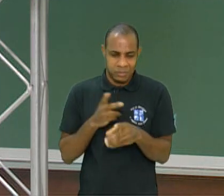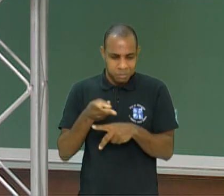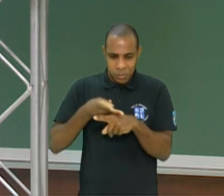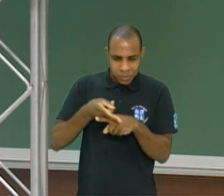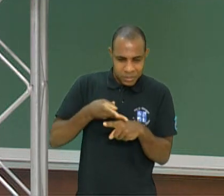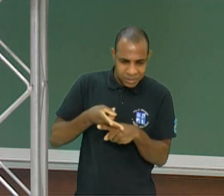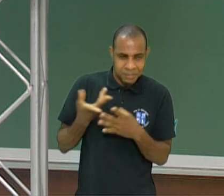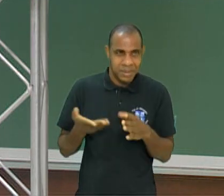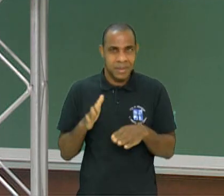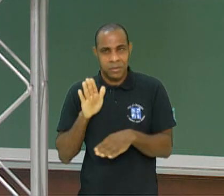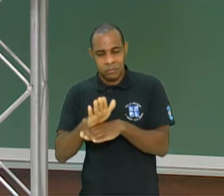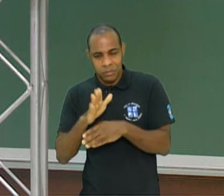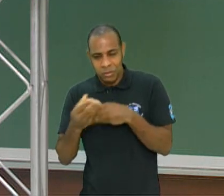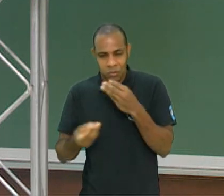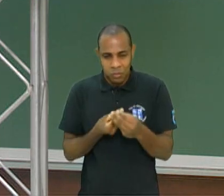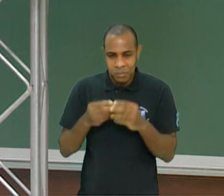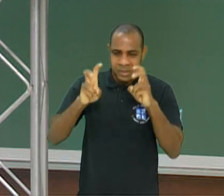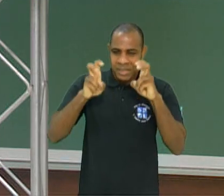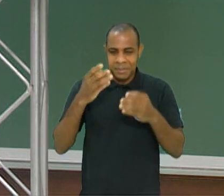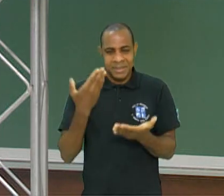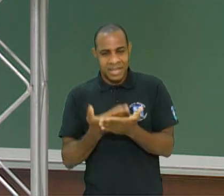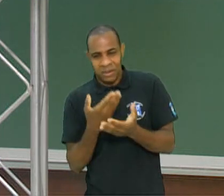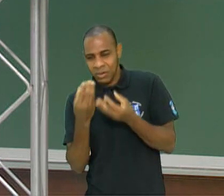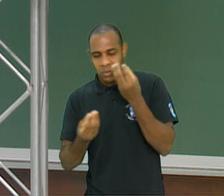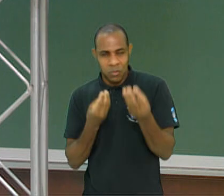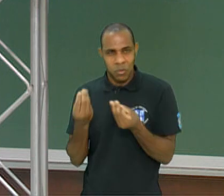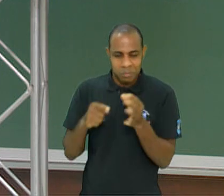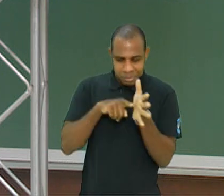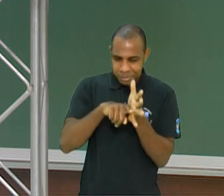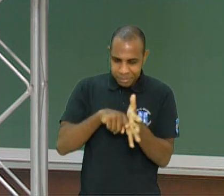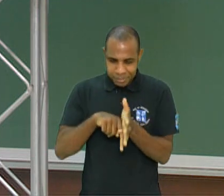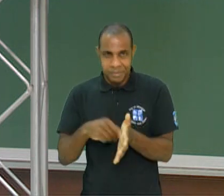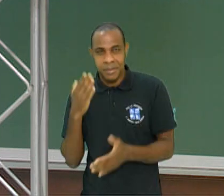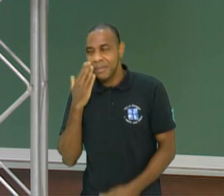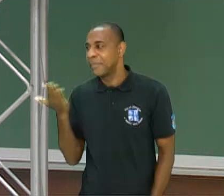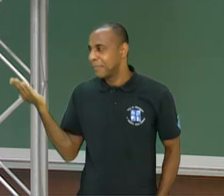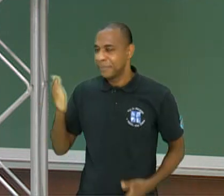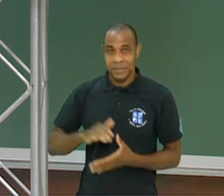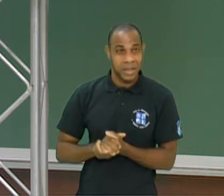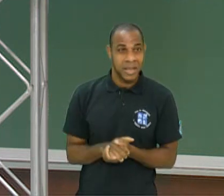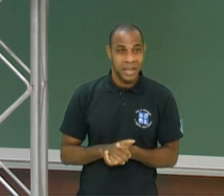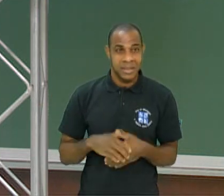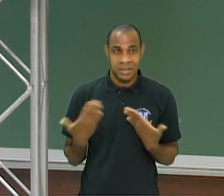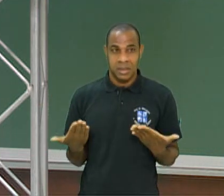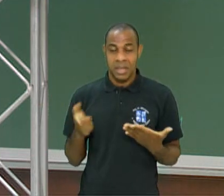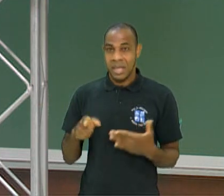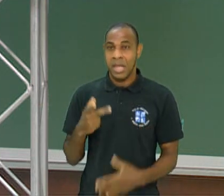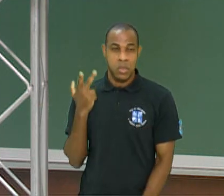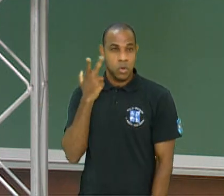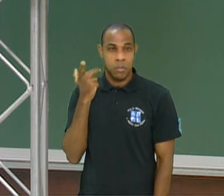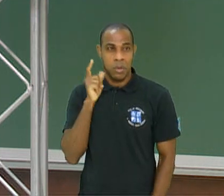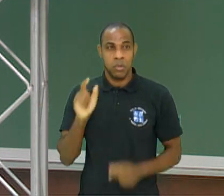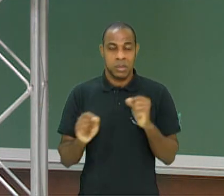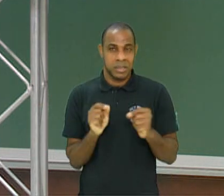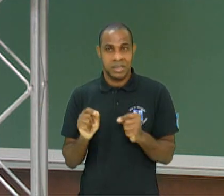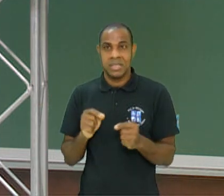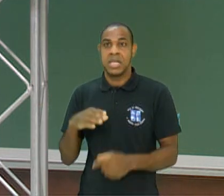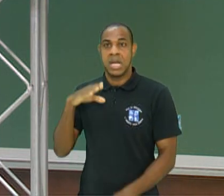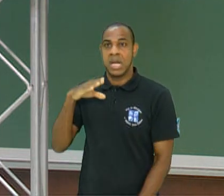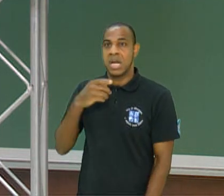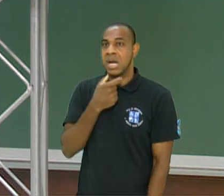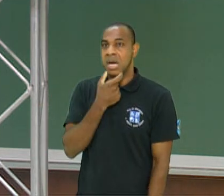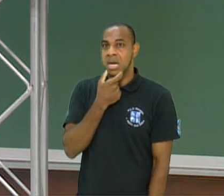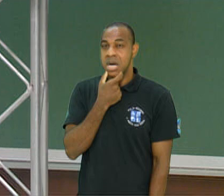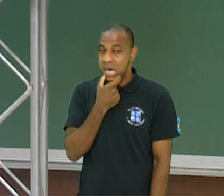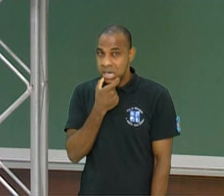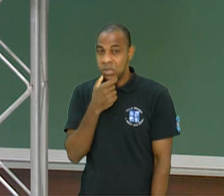tá junto, né, sobre o tema da nossa aula, love, amor e tudo mais. Então, assim, É muito comum, não só em língua inglesa, mas